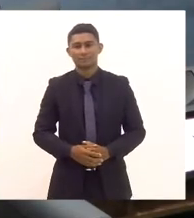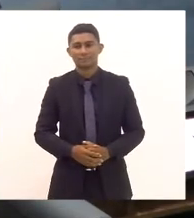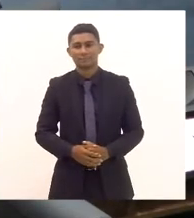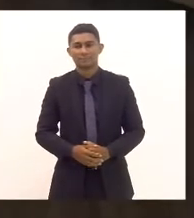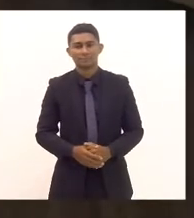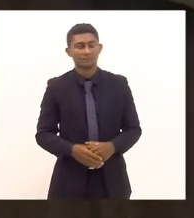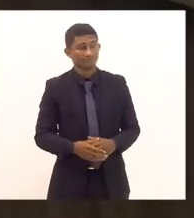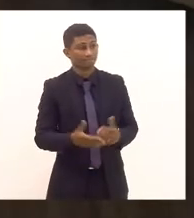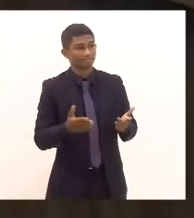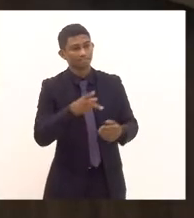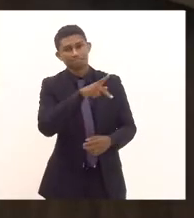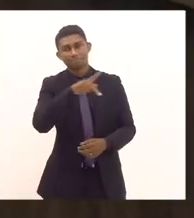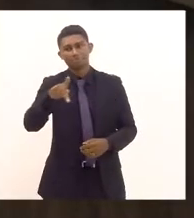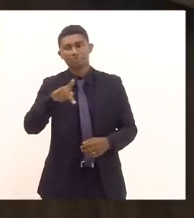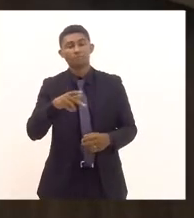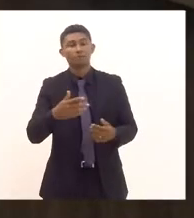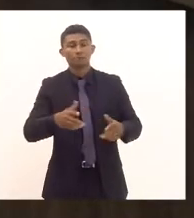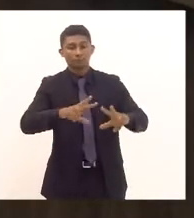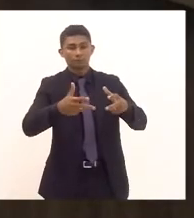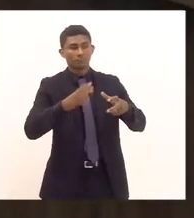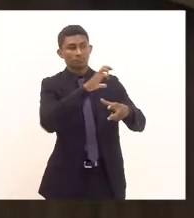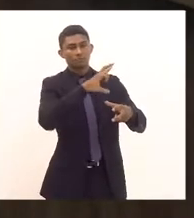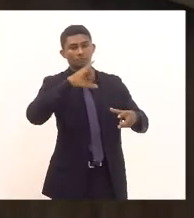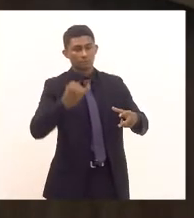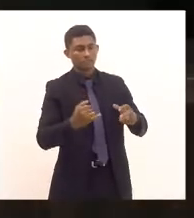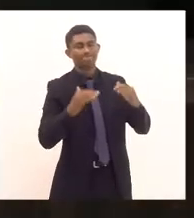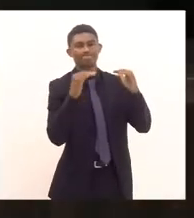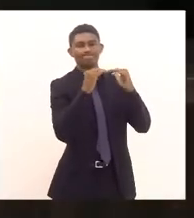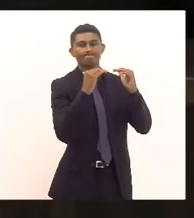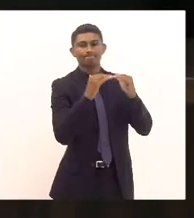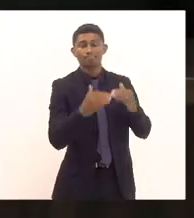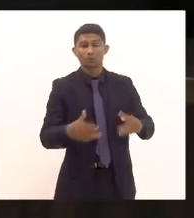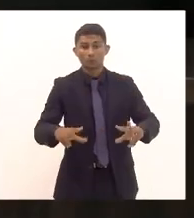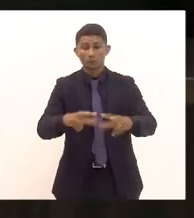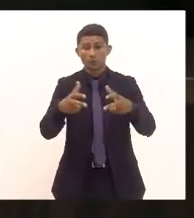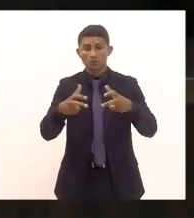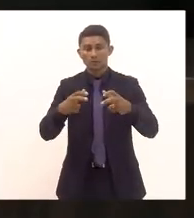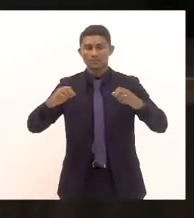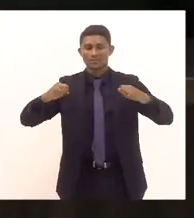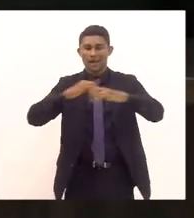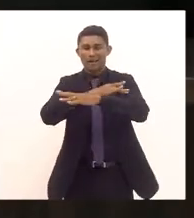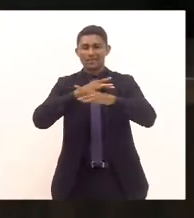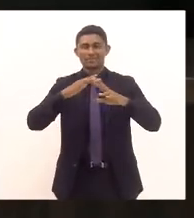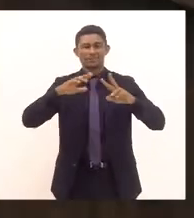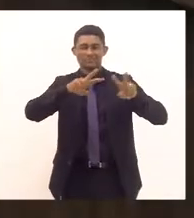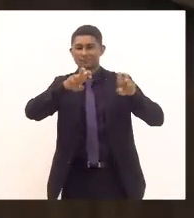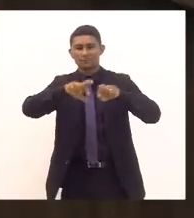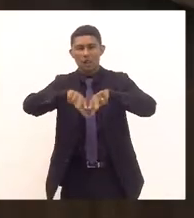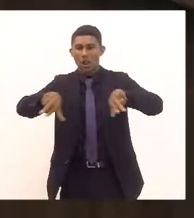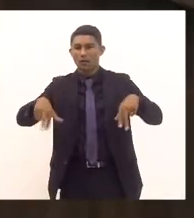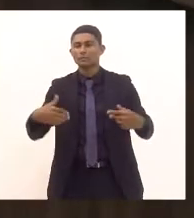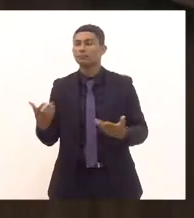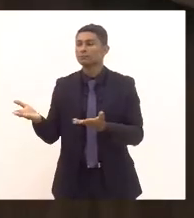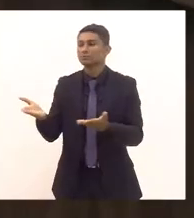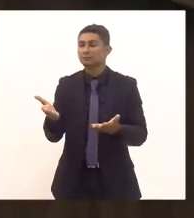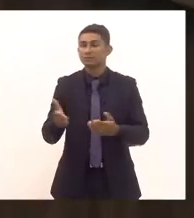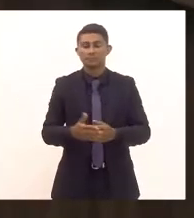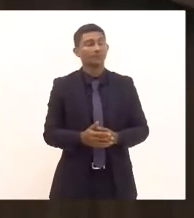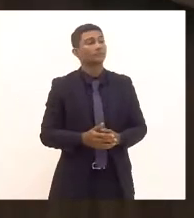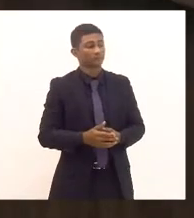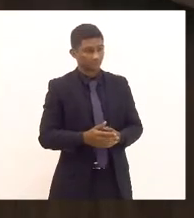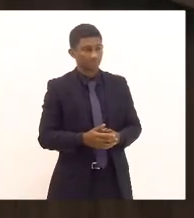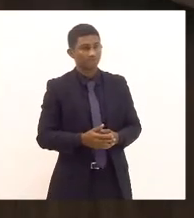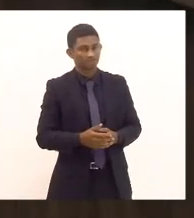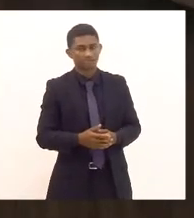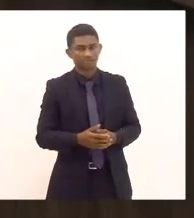o seu presente acompanha o parecer da ccj pela comissão de assuntos municipais Deputado a tia Ju acompanha o parecer